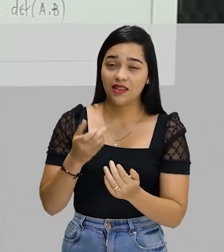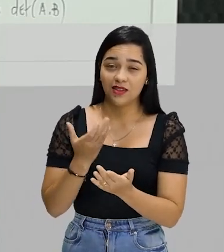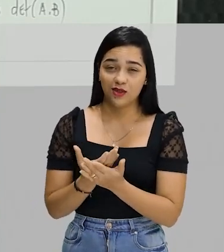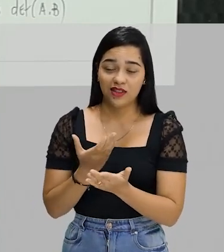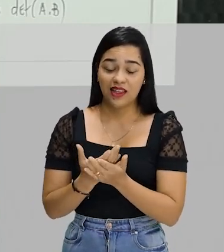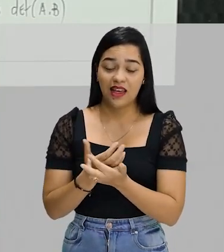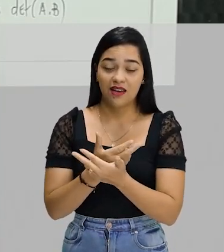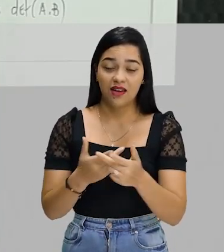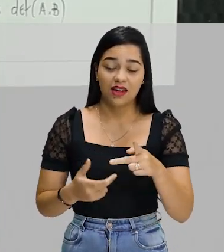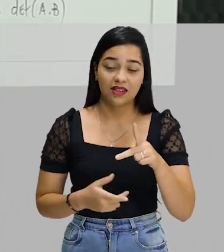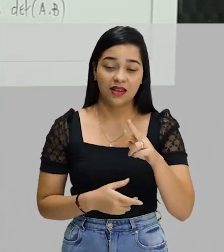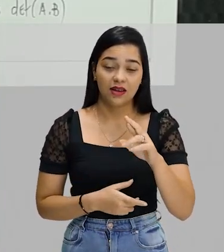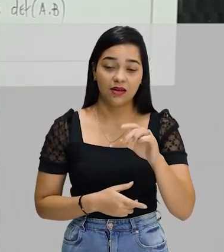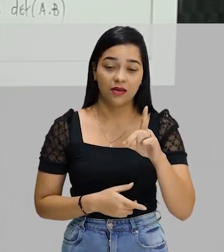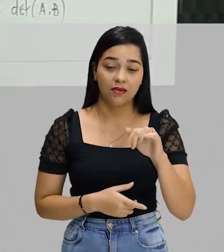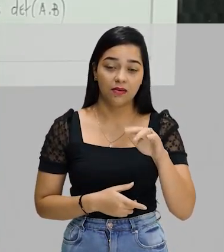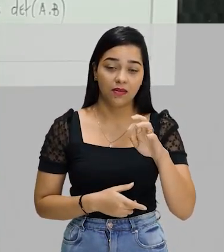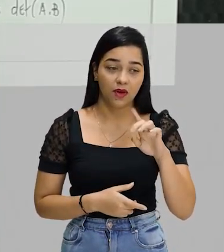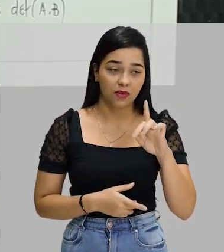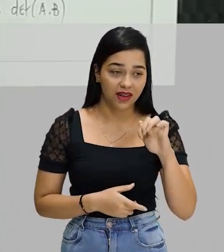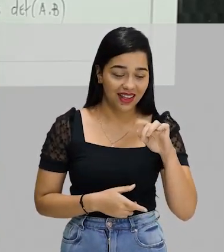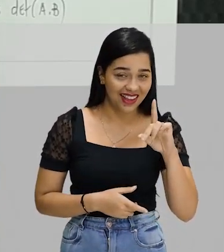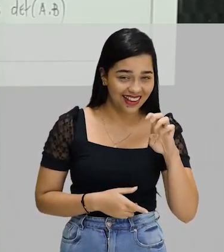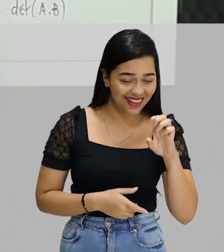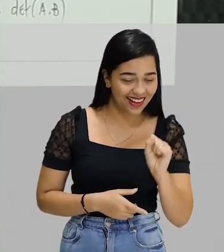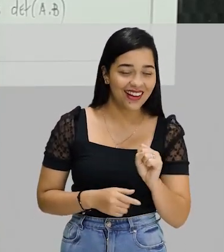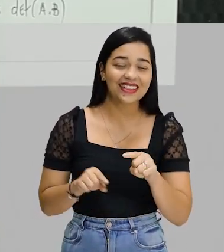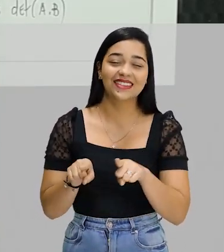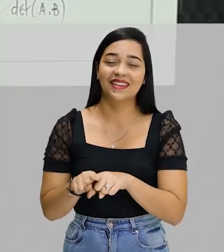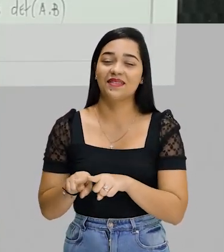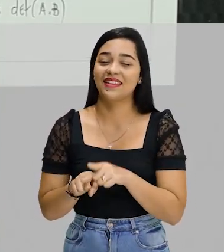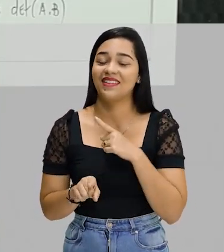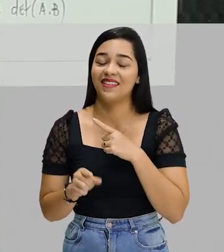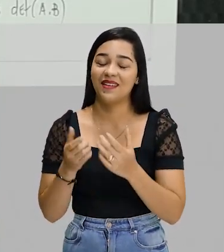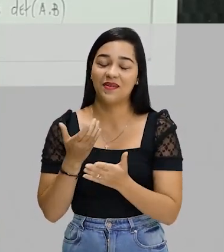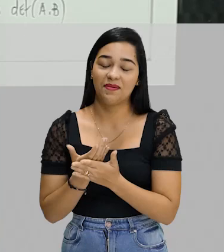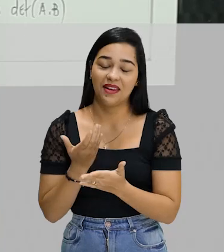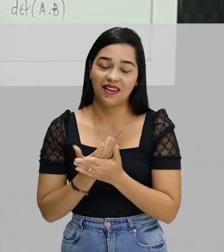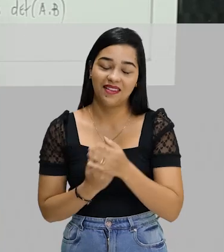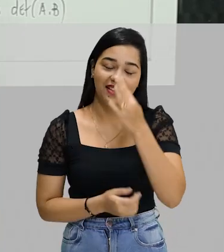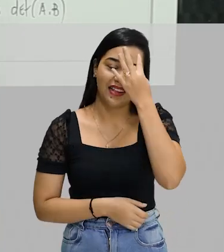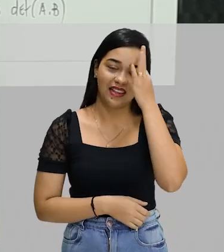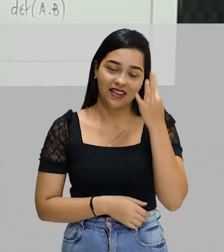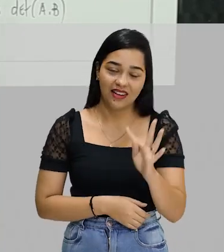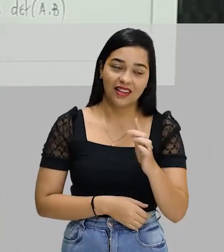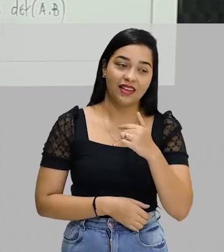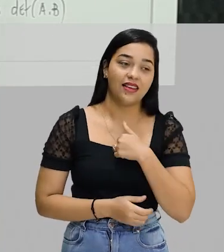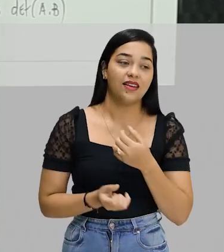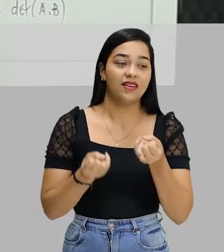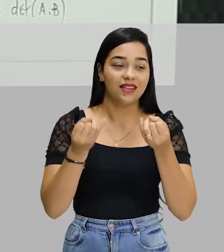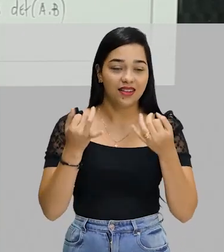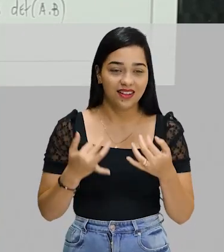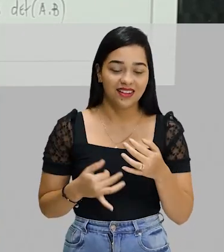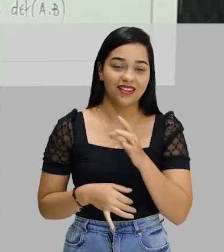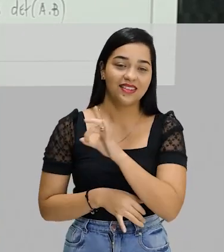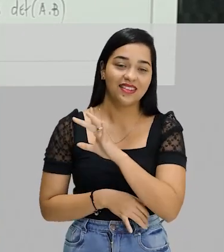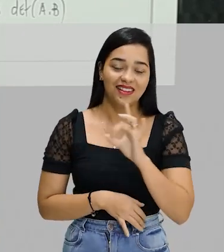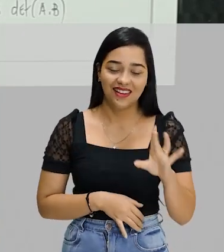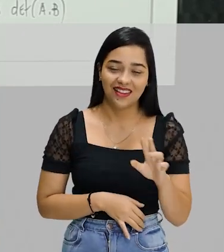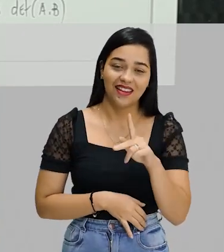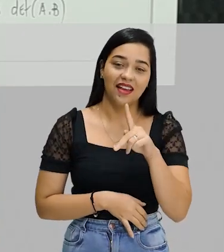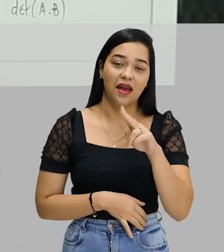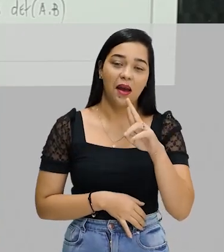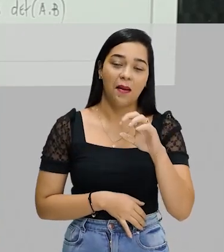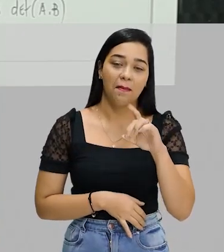as propriedades dos determinantes. Tá? Já tem uma aula teórica onde eu falo de cada propriedade,